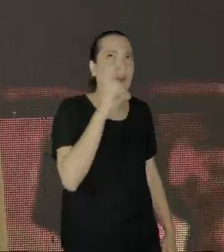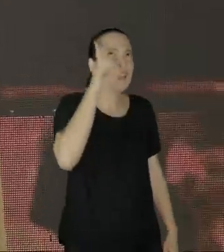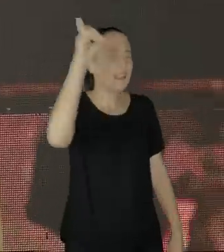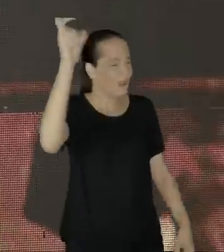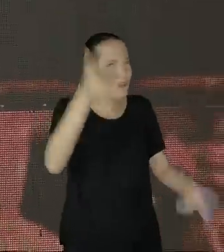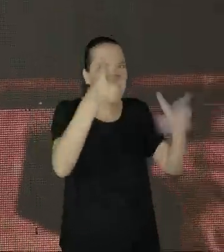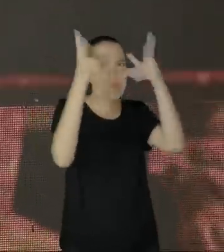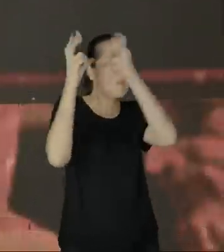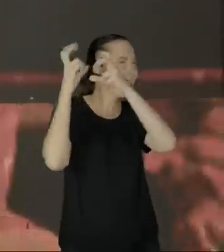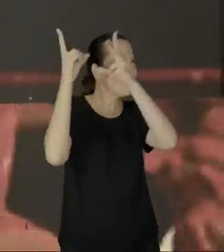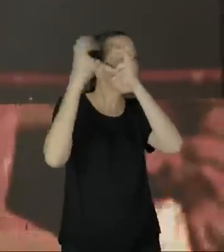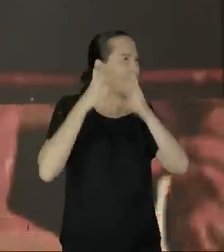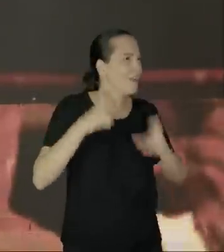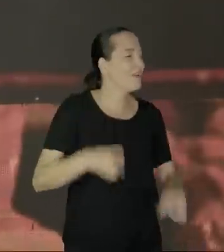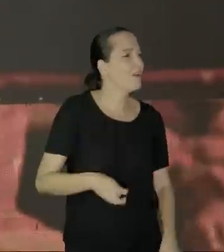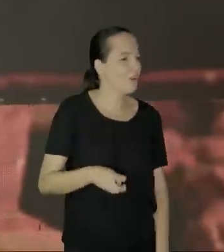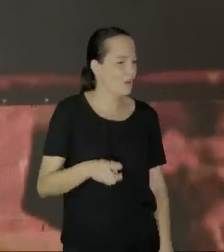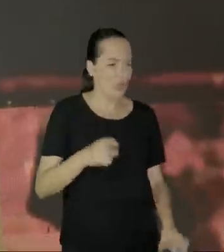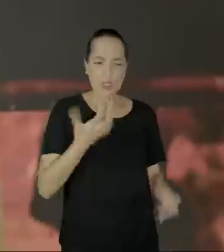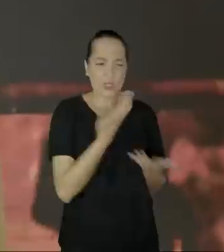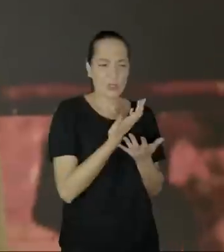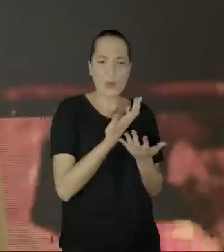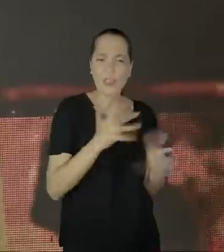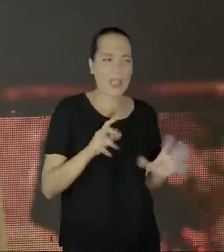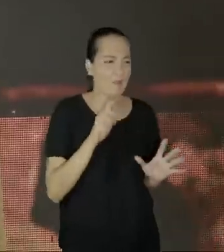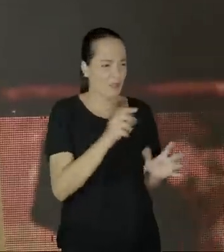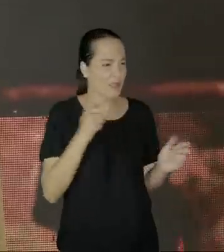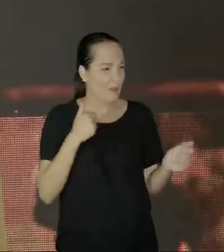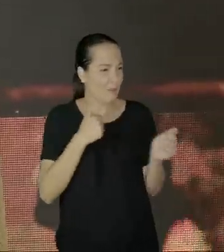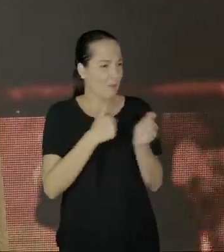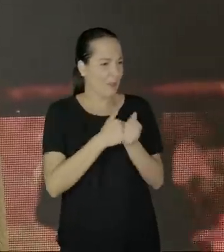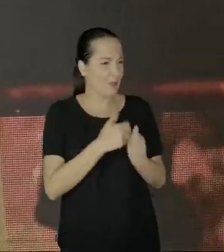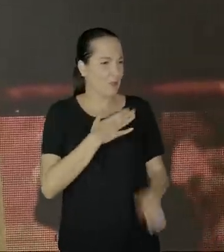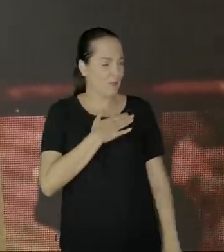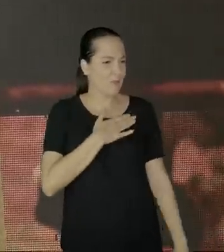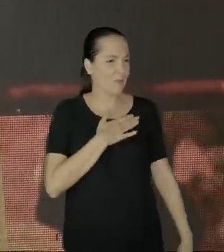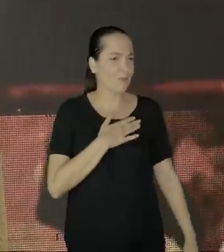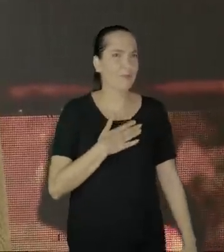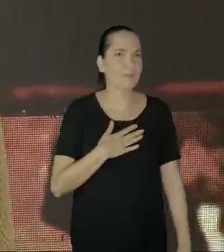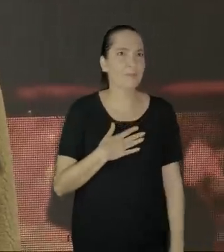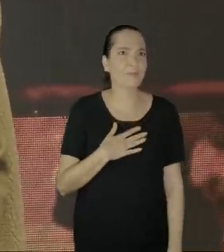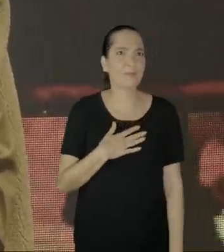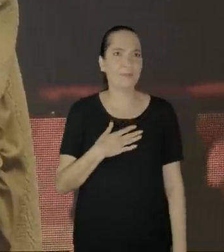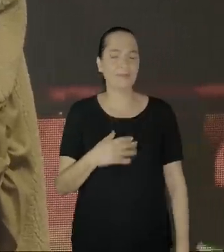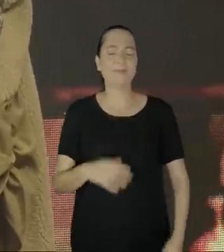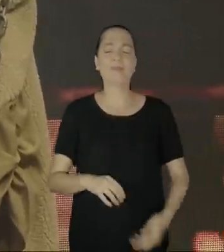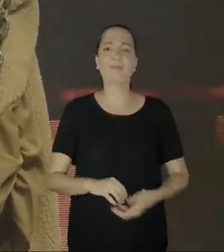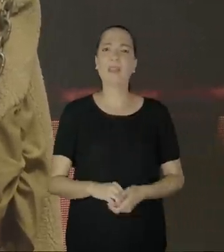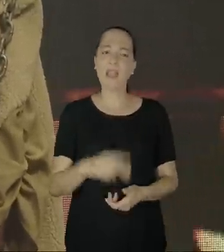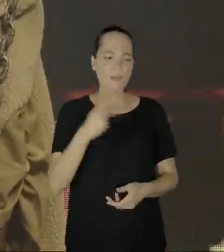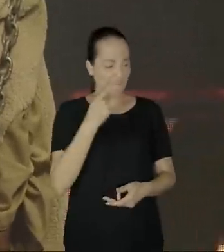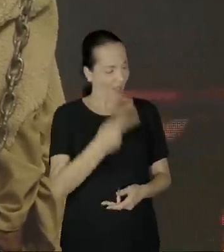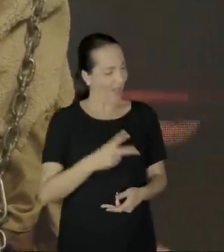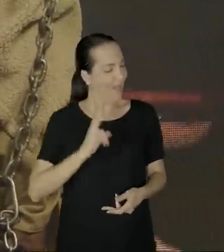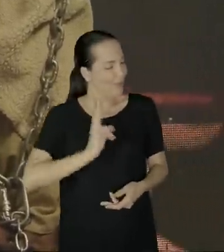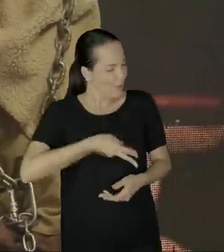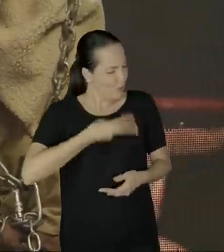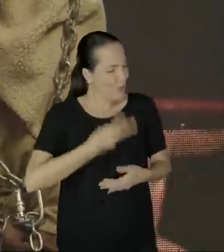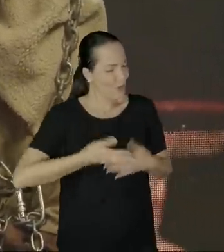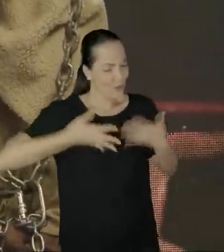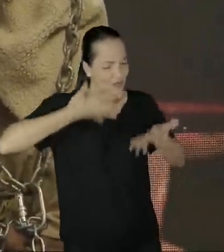Deus. Não se aproxima do escolhido do Senhor. Fale mais, profeta. Suas palavras são